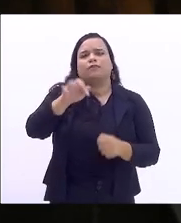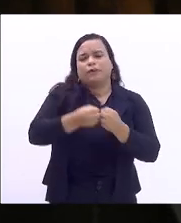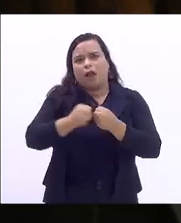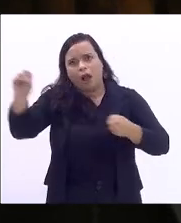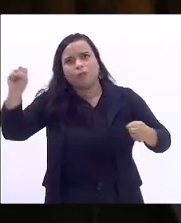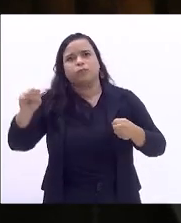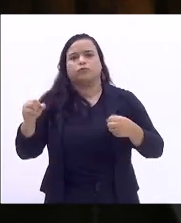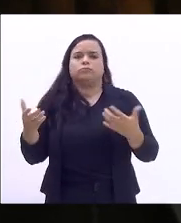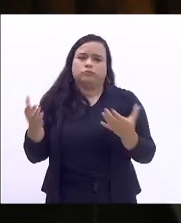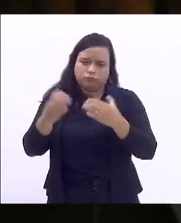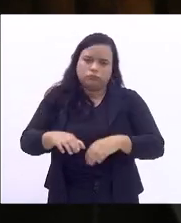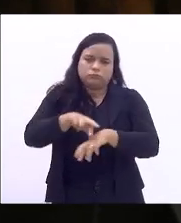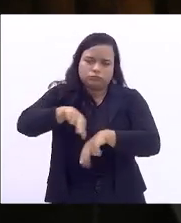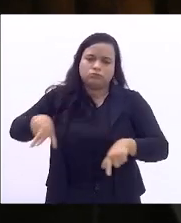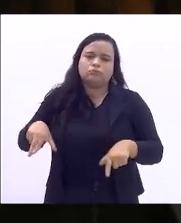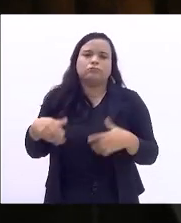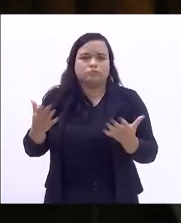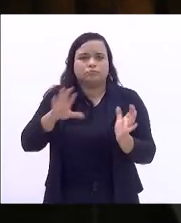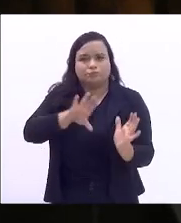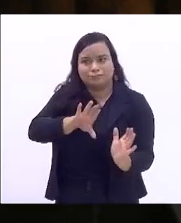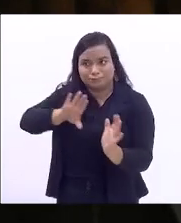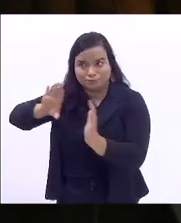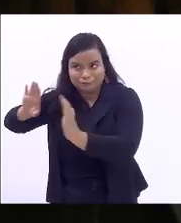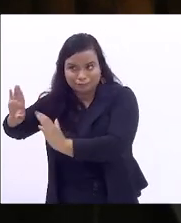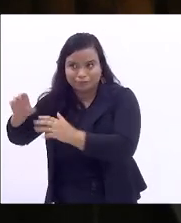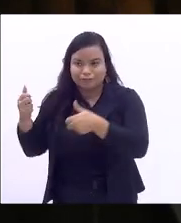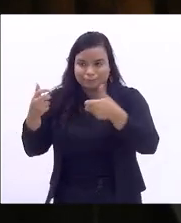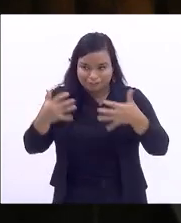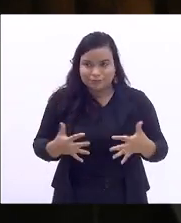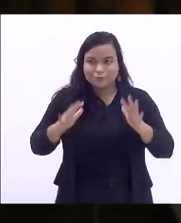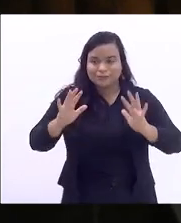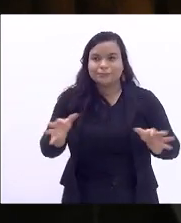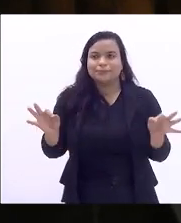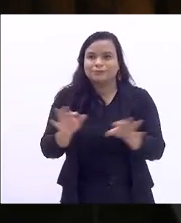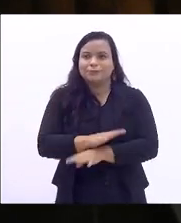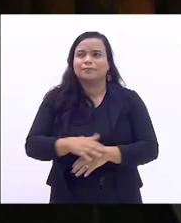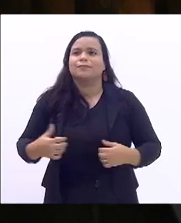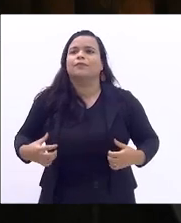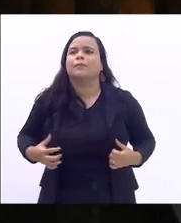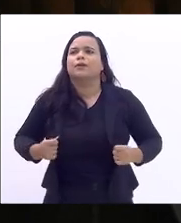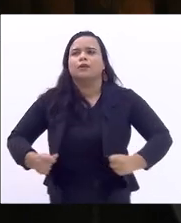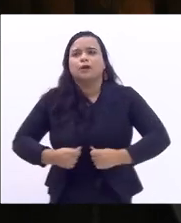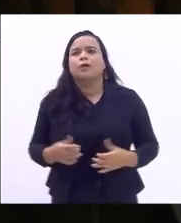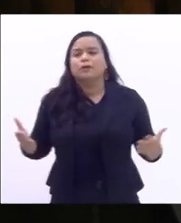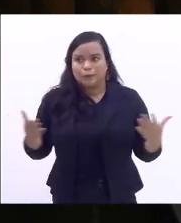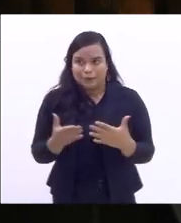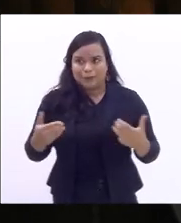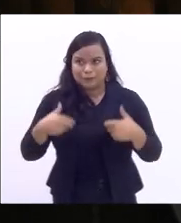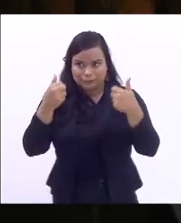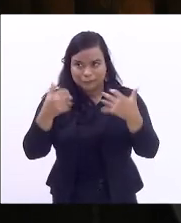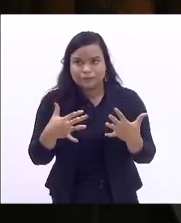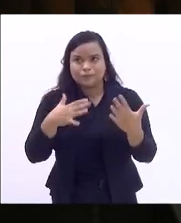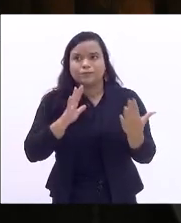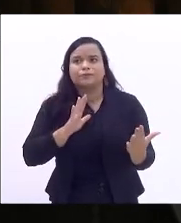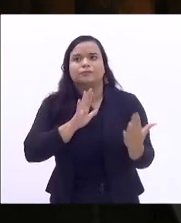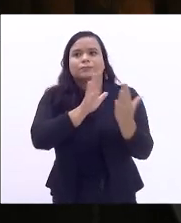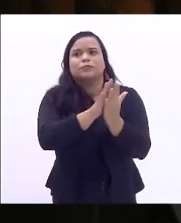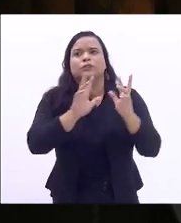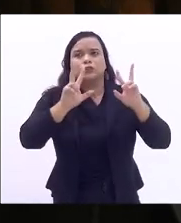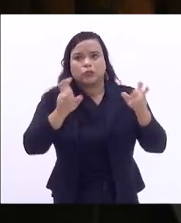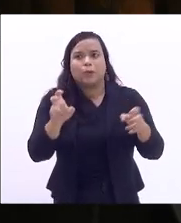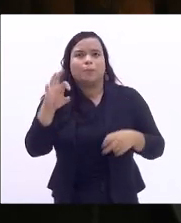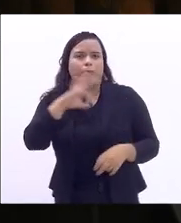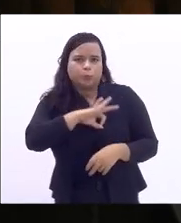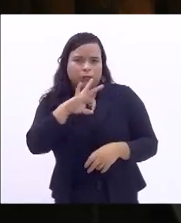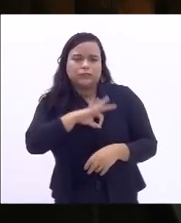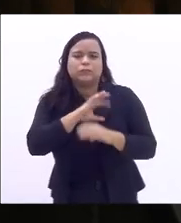Então feito essa esse preâmbulo passou a me dirigir directamente a questão da